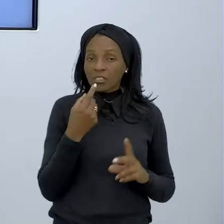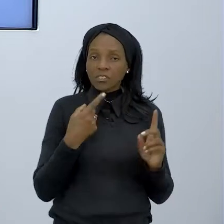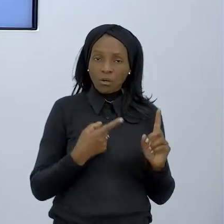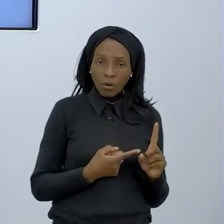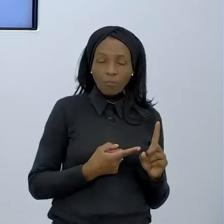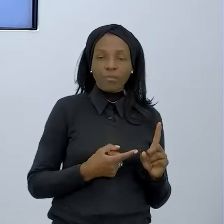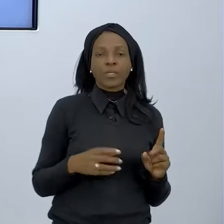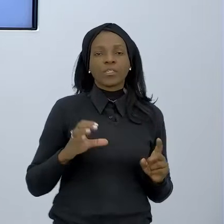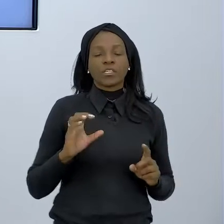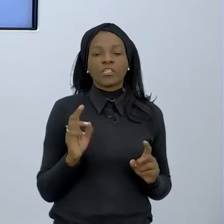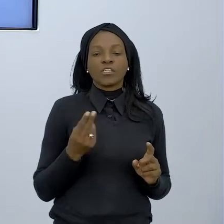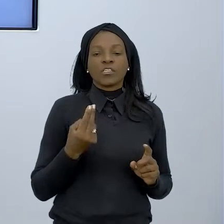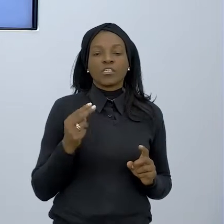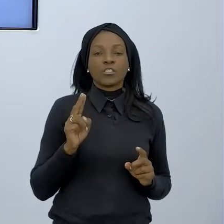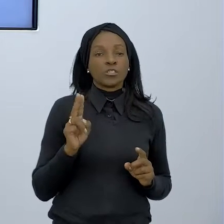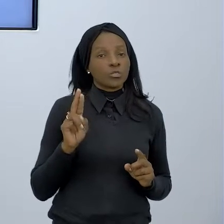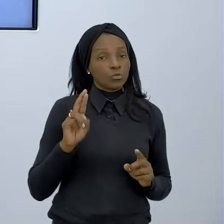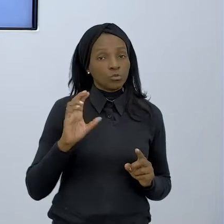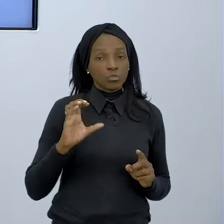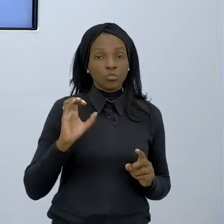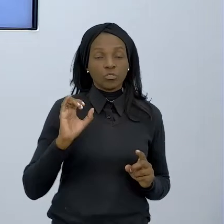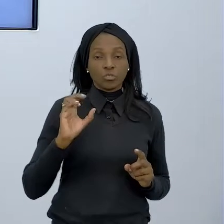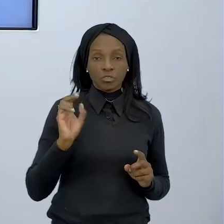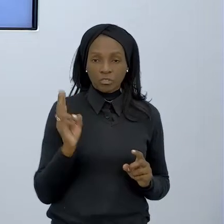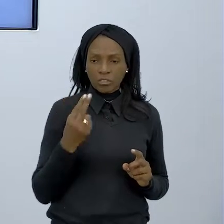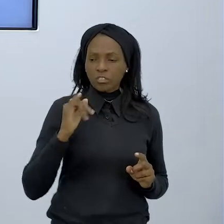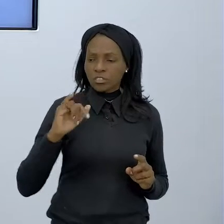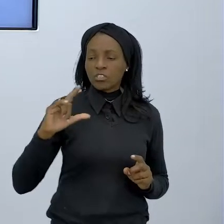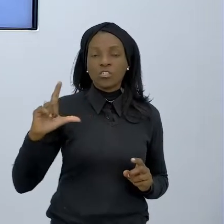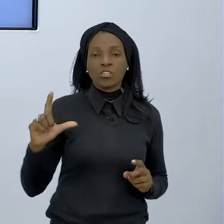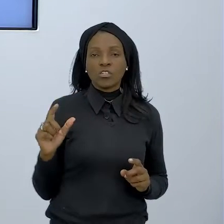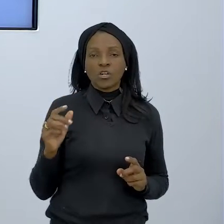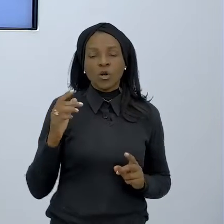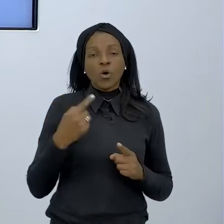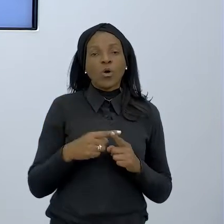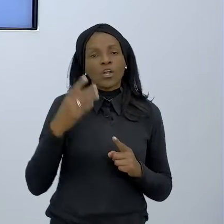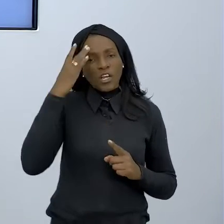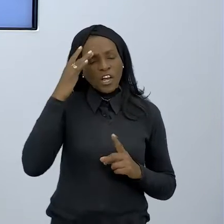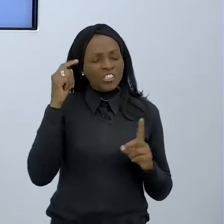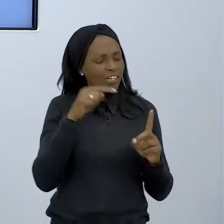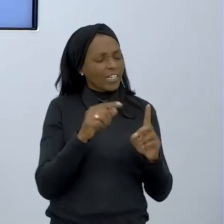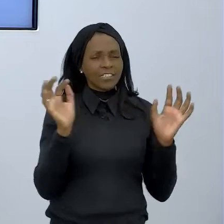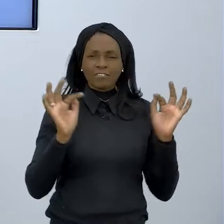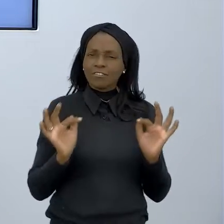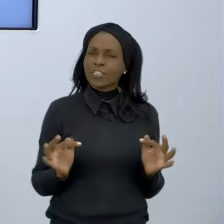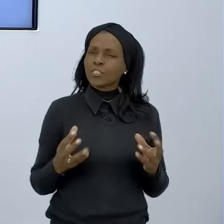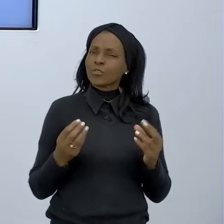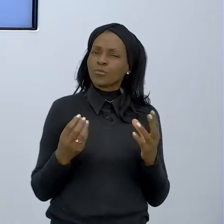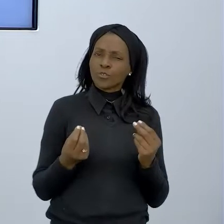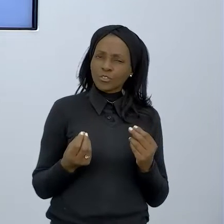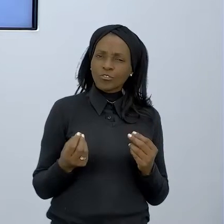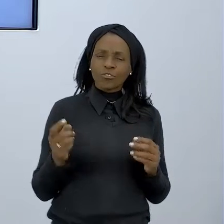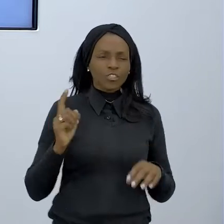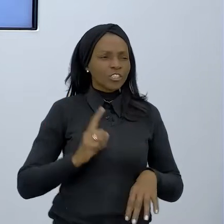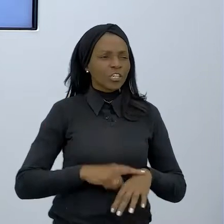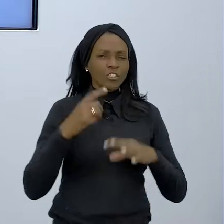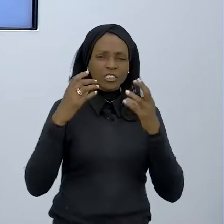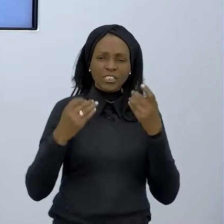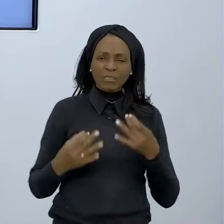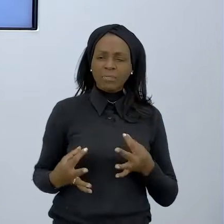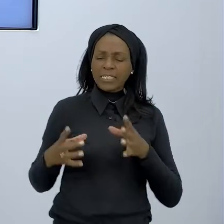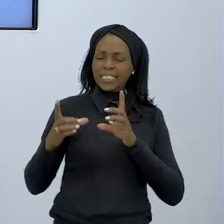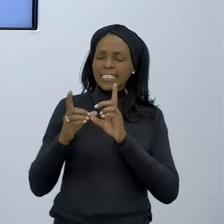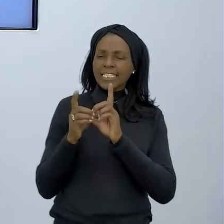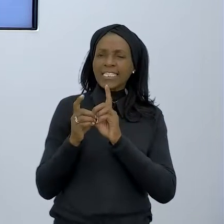porque eu acho que ele foi muito feliz quando, de alguma forma, ele descreveu a